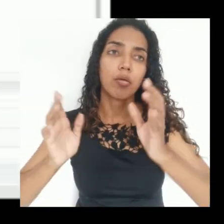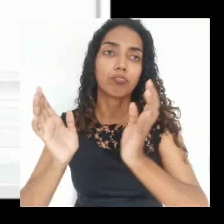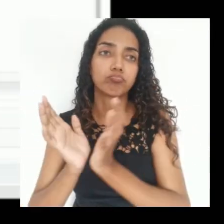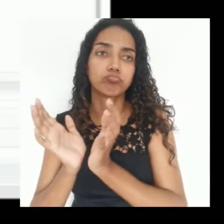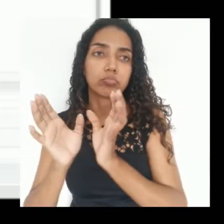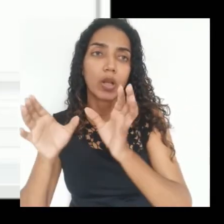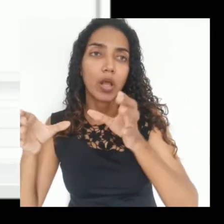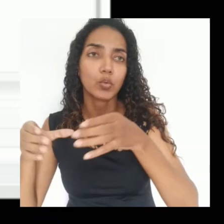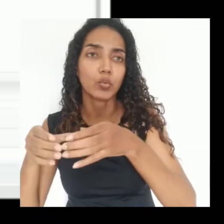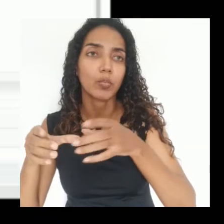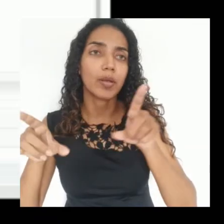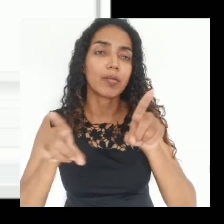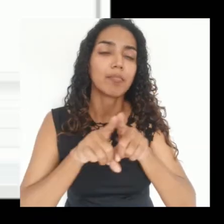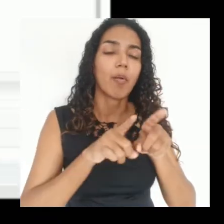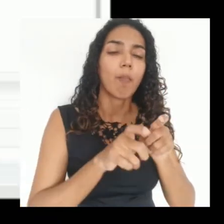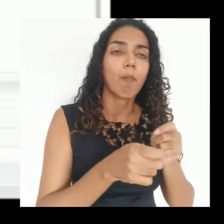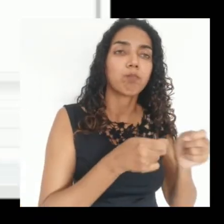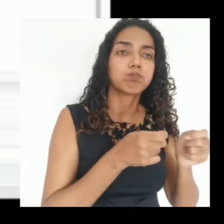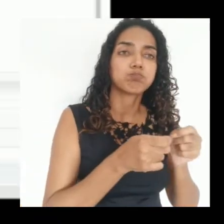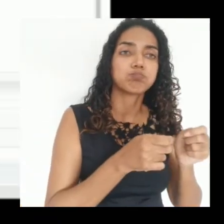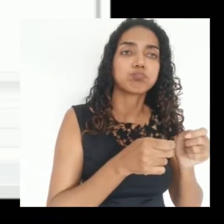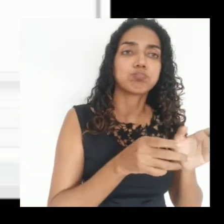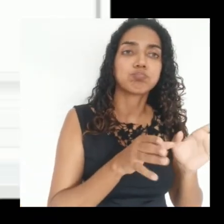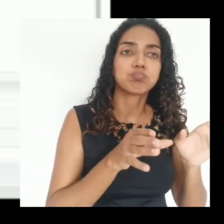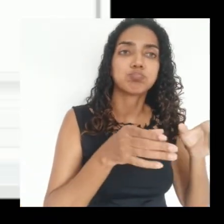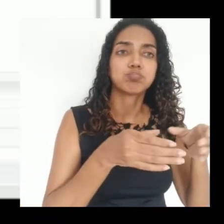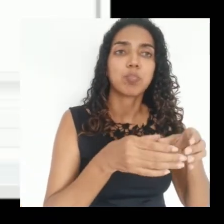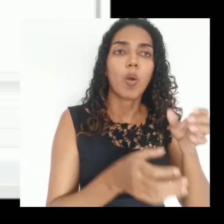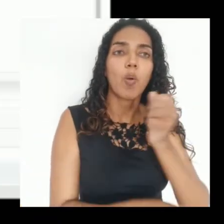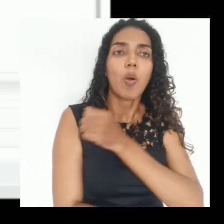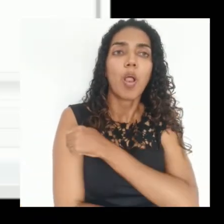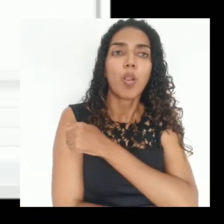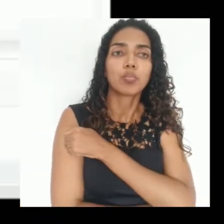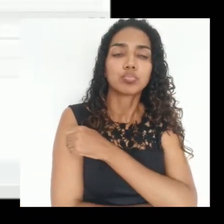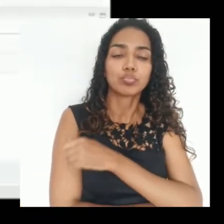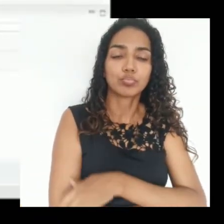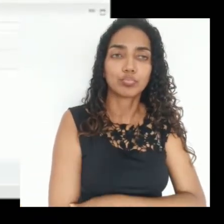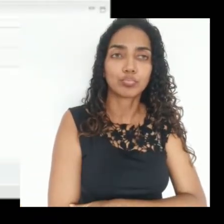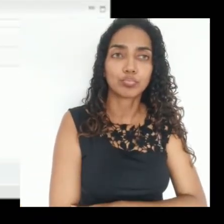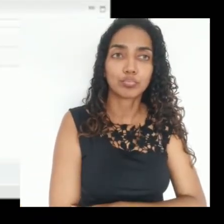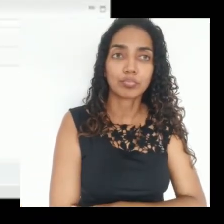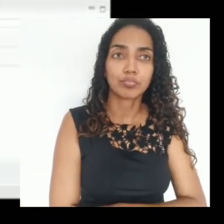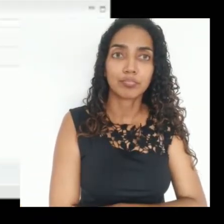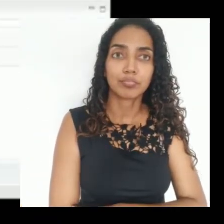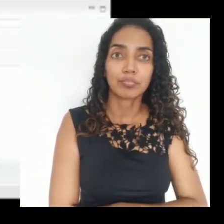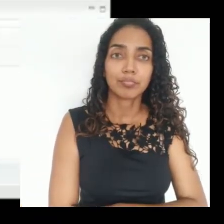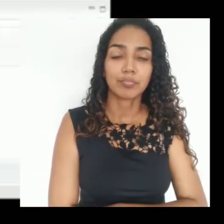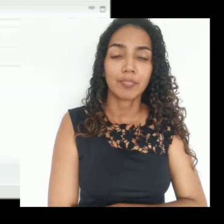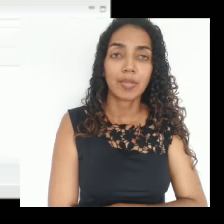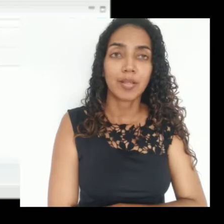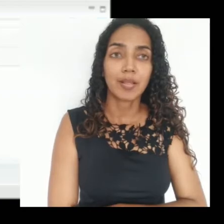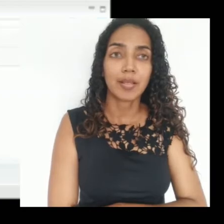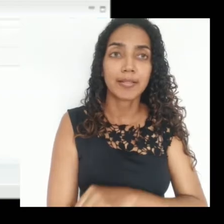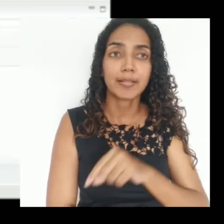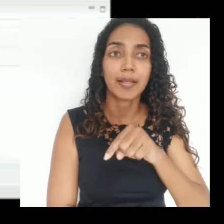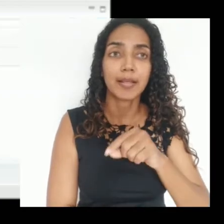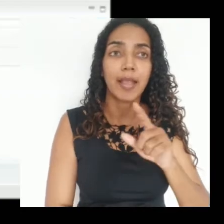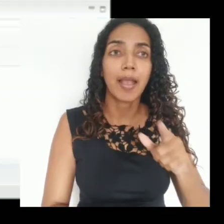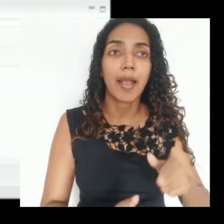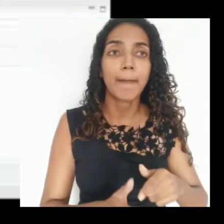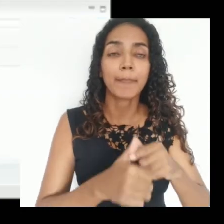geral, o que normalmente acontece é o primeiro relacionamento que eu falei, a primeira abordagem de implementação que eu